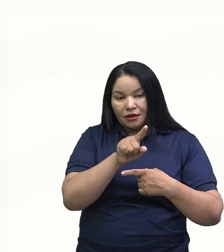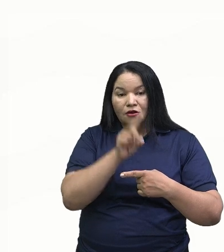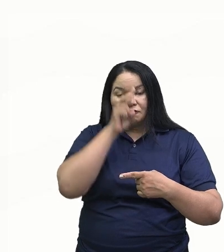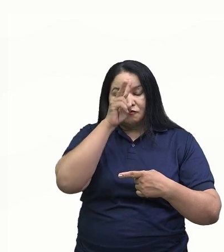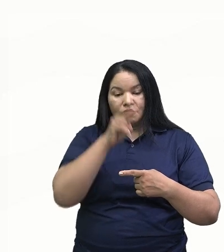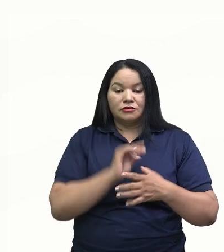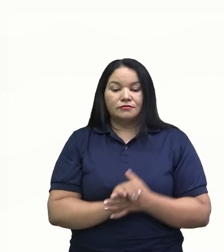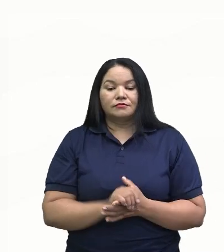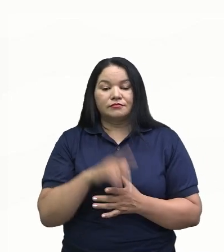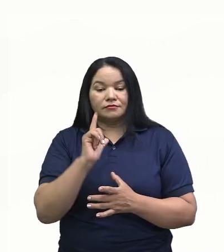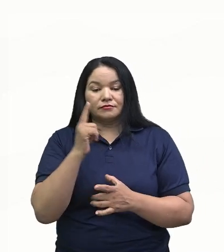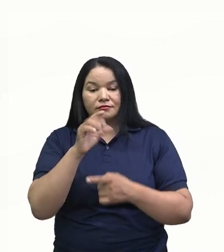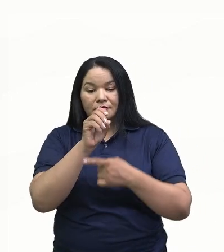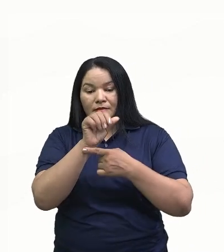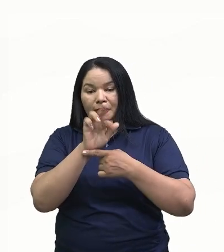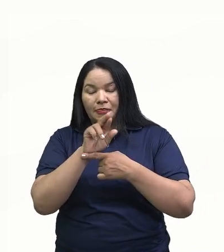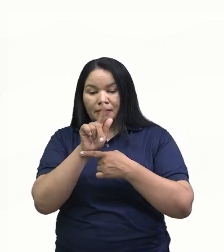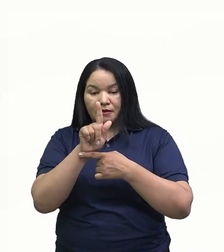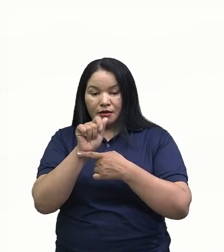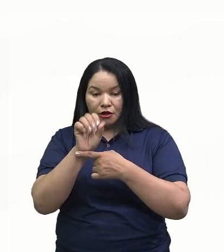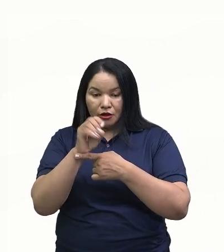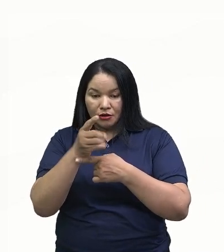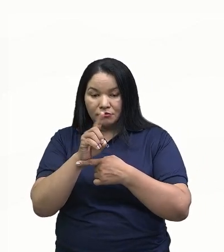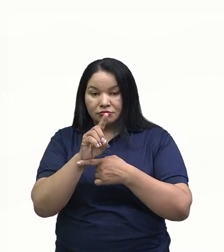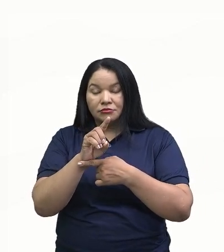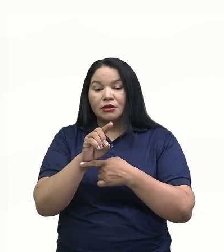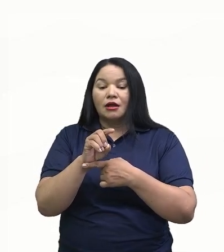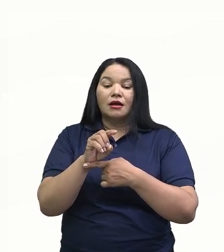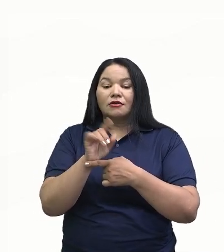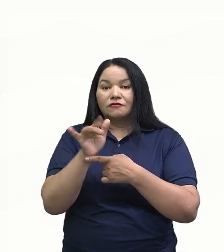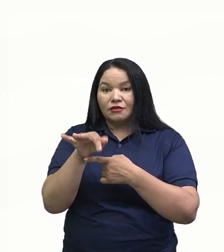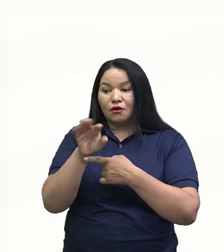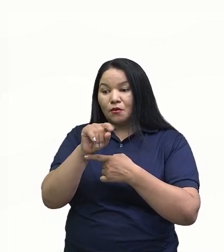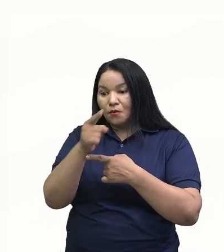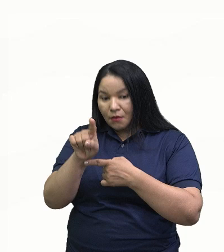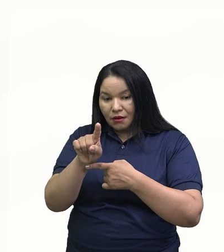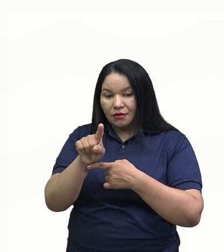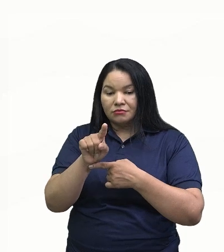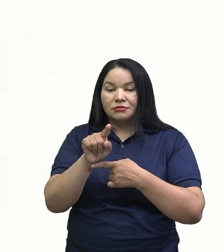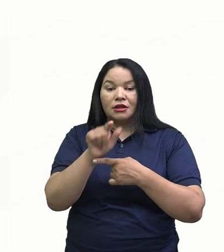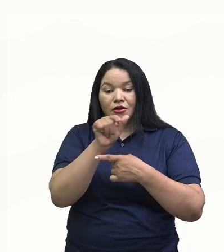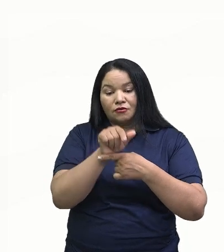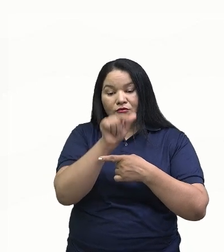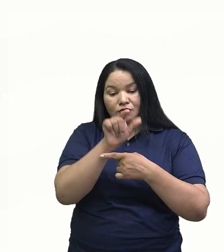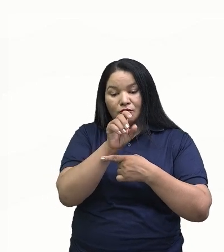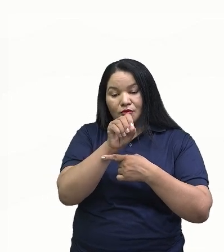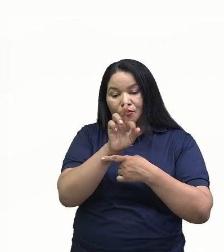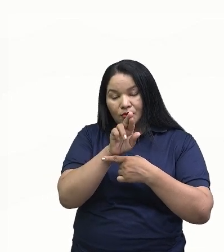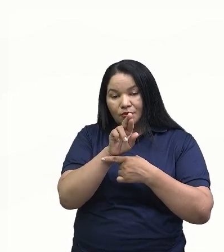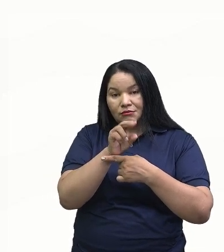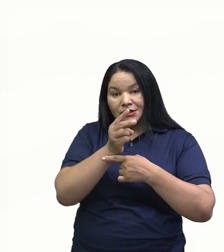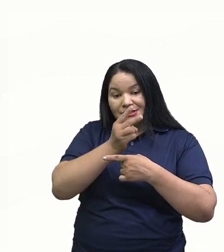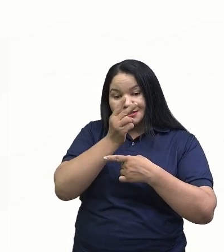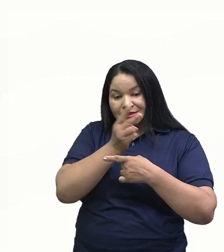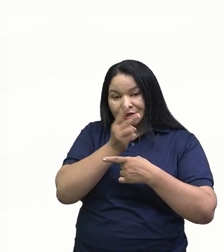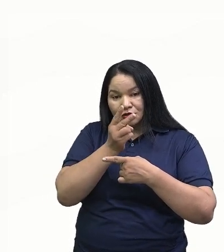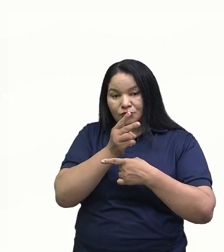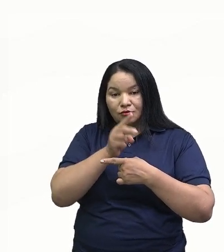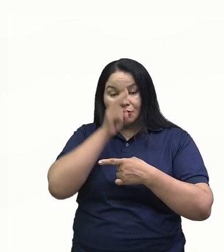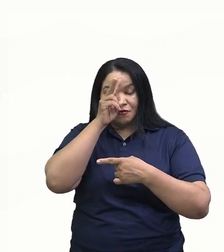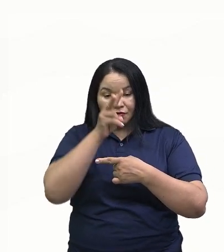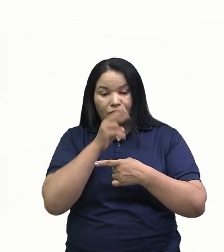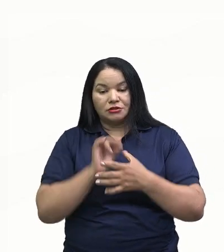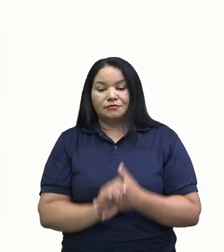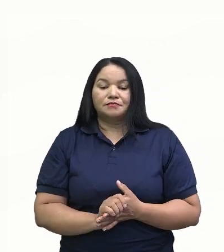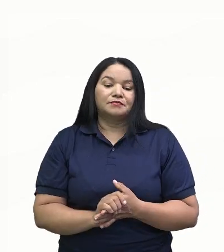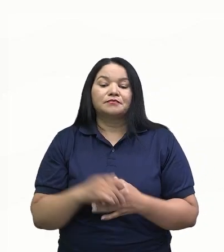Órgão termina com ão. Então, a sílaba tônica aqui vai ser a a segunda, tá? Isso aqui também tem